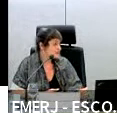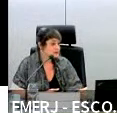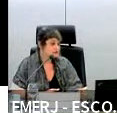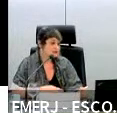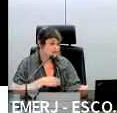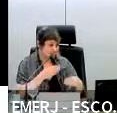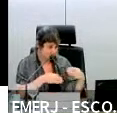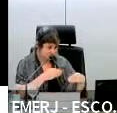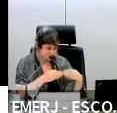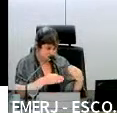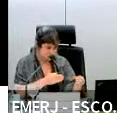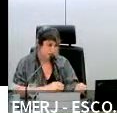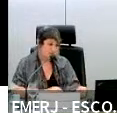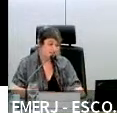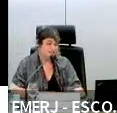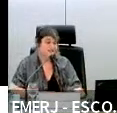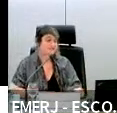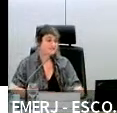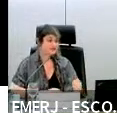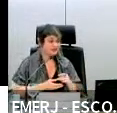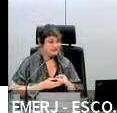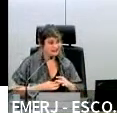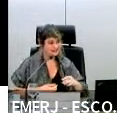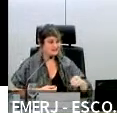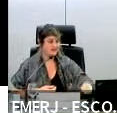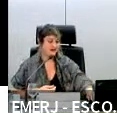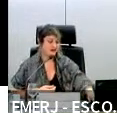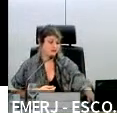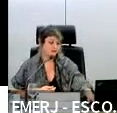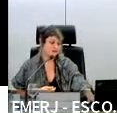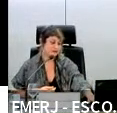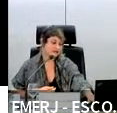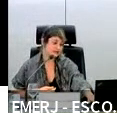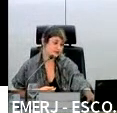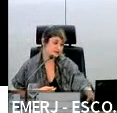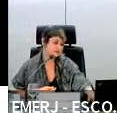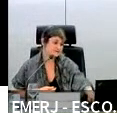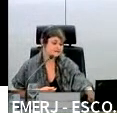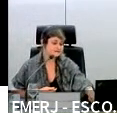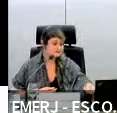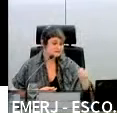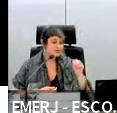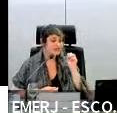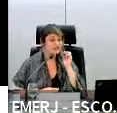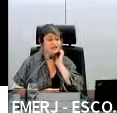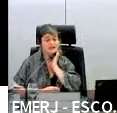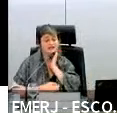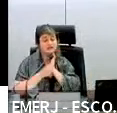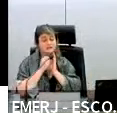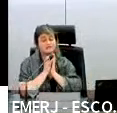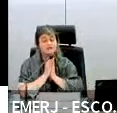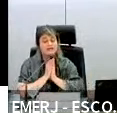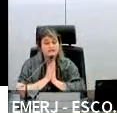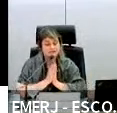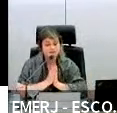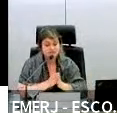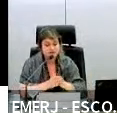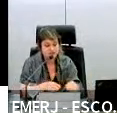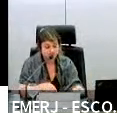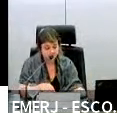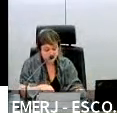mais espíritas. E aí tem uma discussão interessante também, quem quiser aprofundar na leitura. Sobre